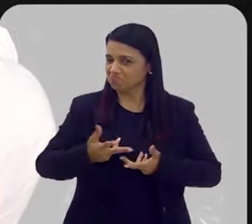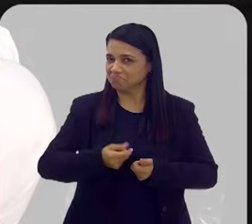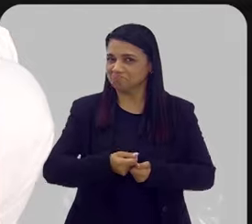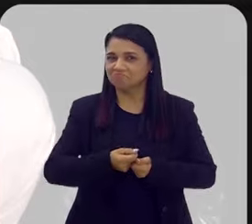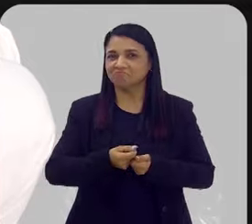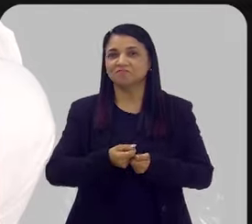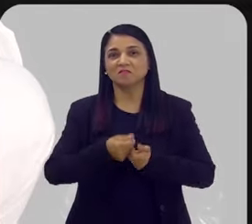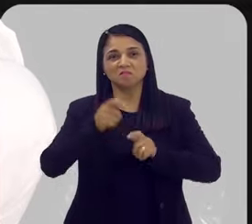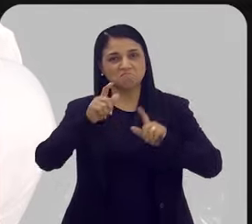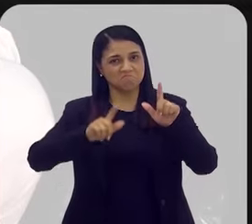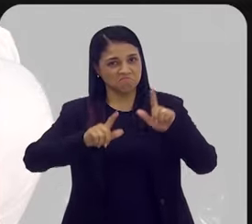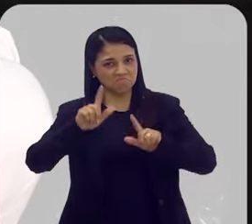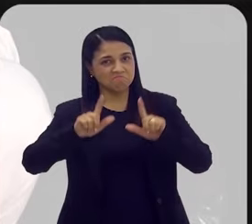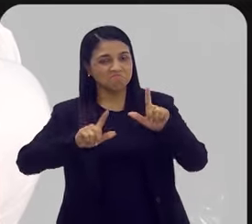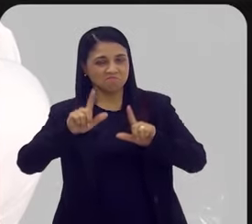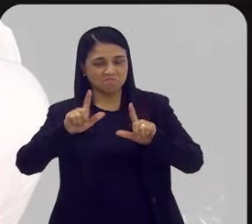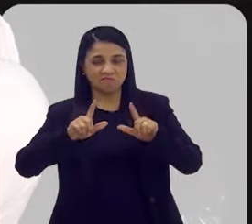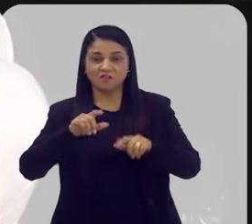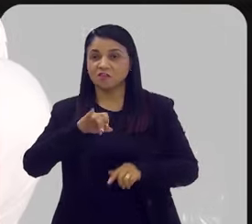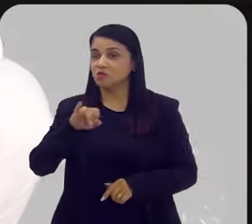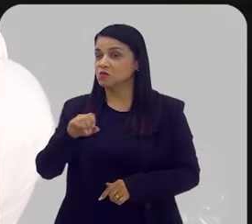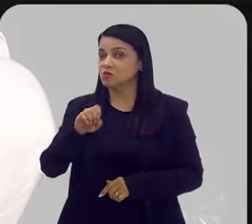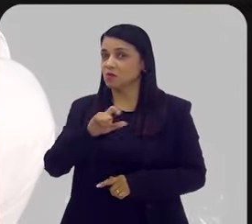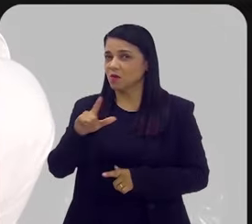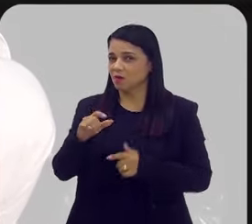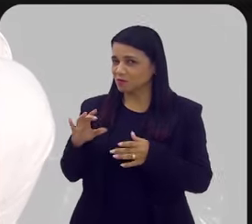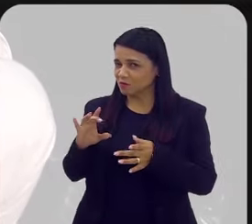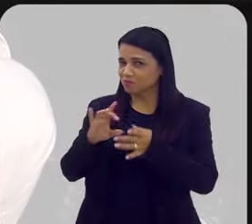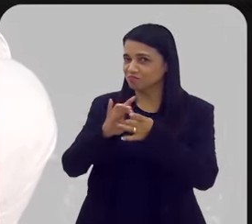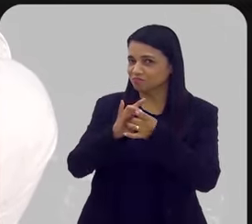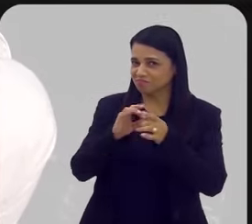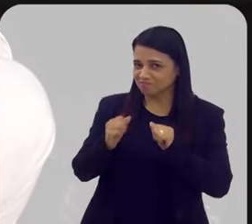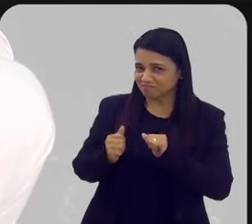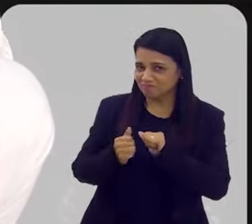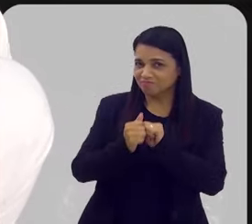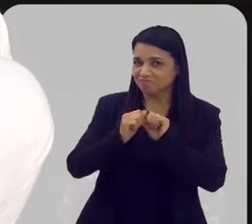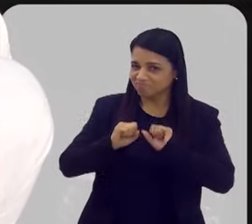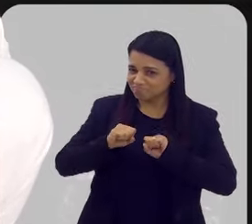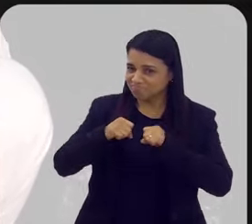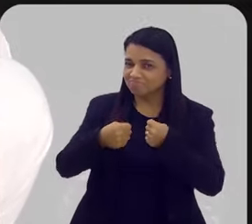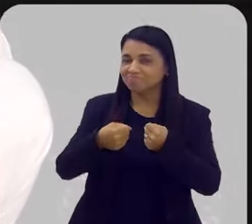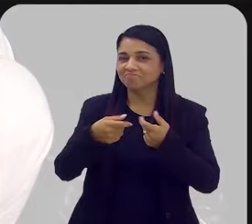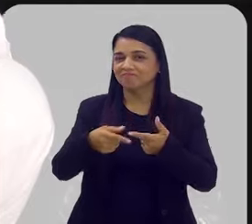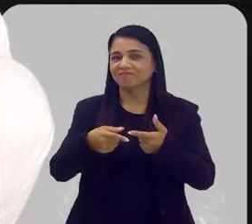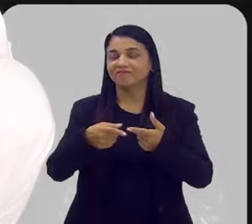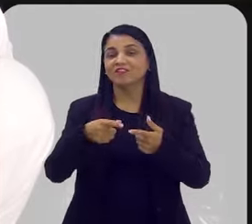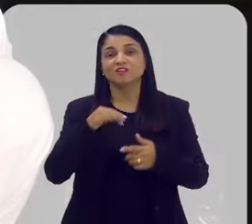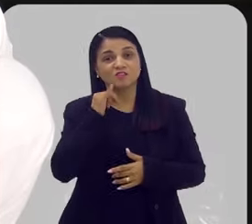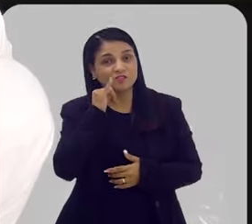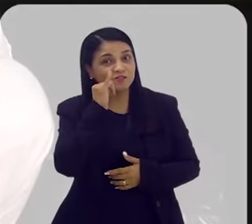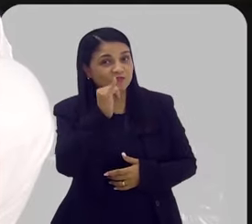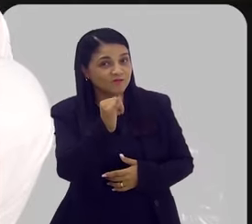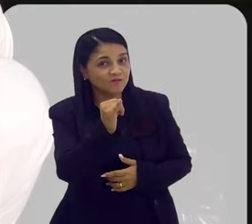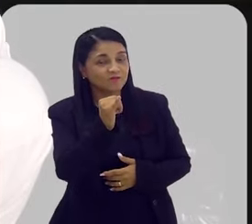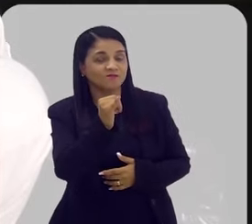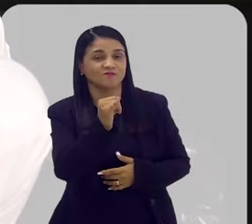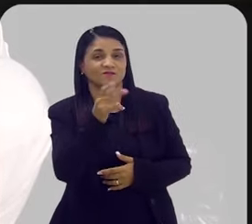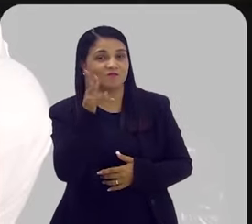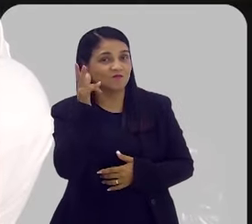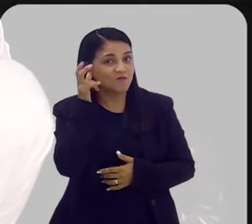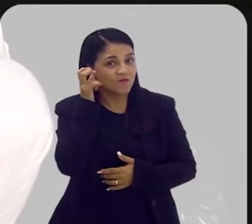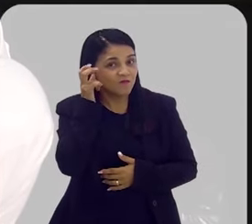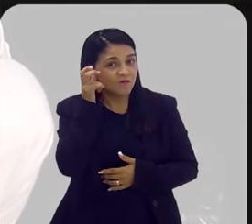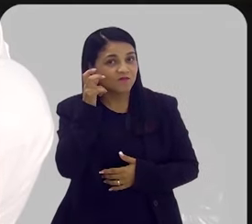carne seca, né? Não é problema nenhum, não. Joel, tô contigo. Gente, escuta o que eu vou dizer para você.